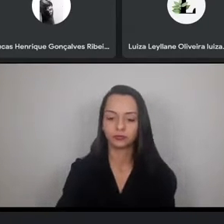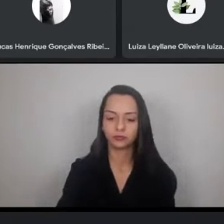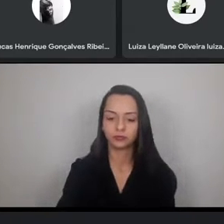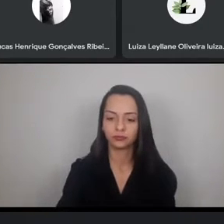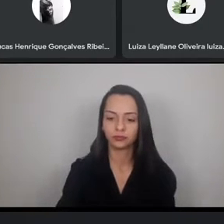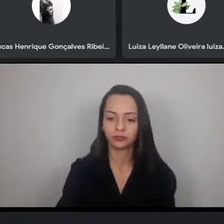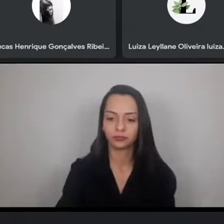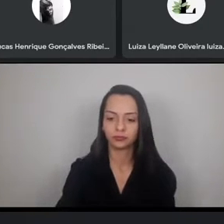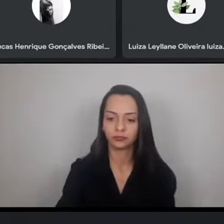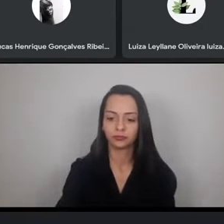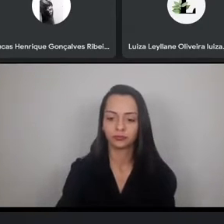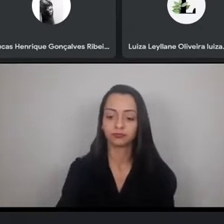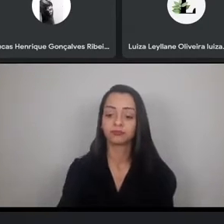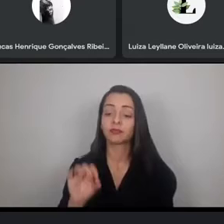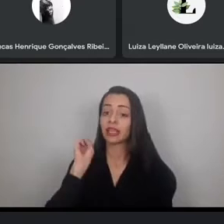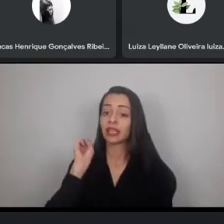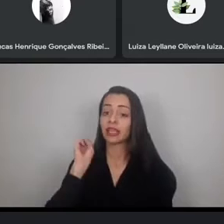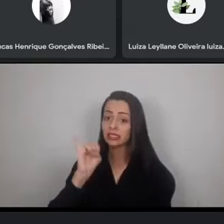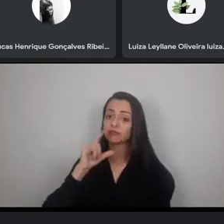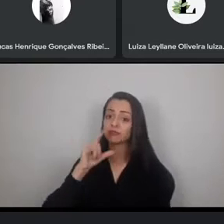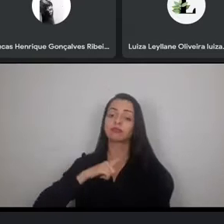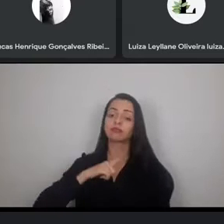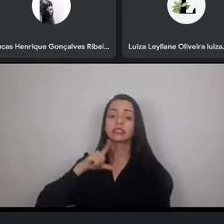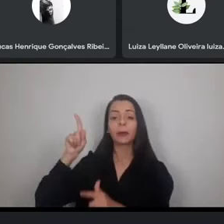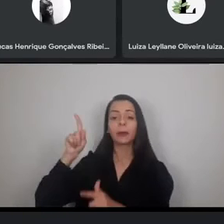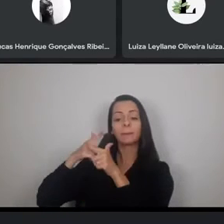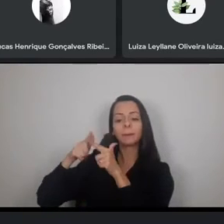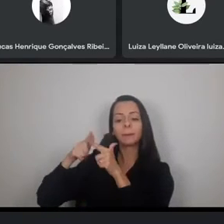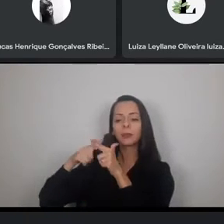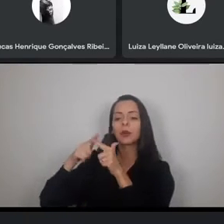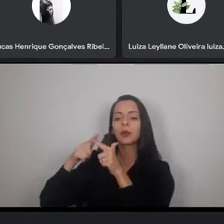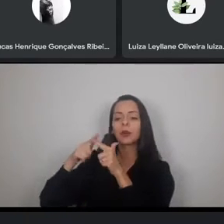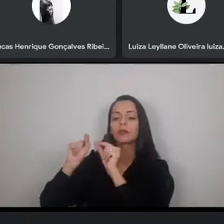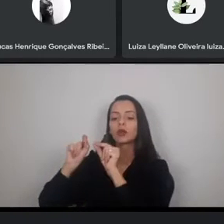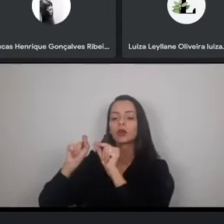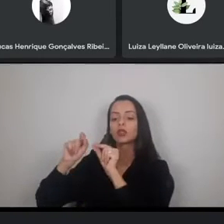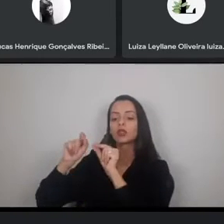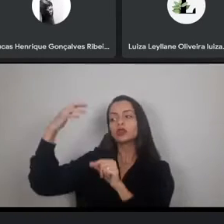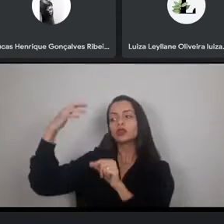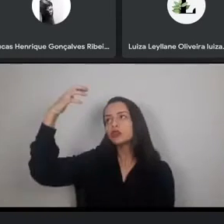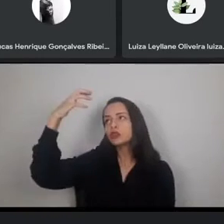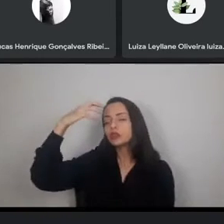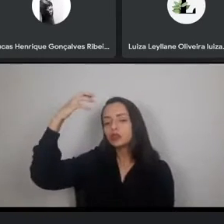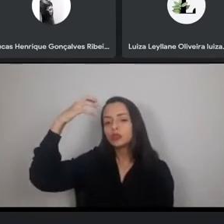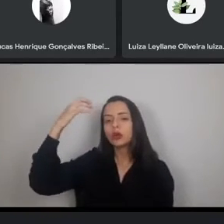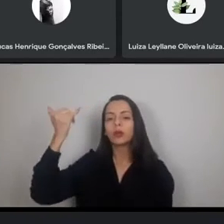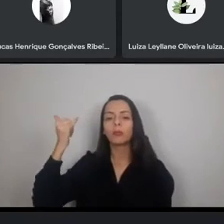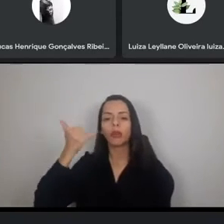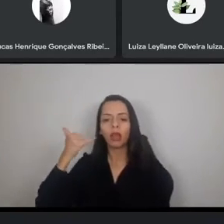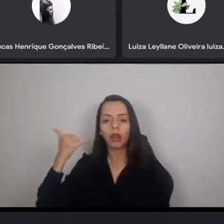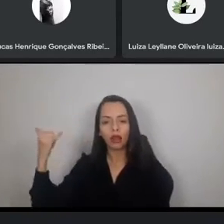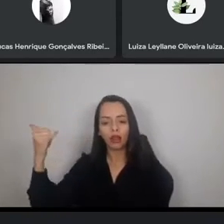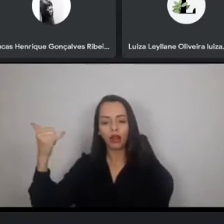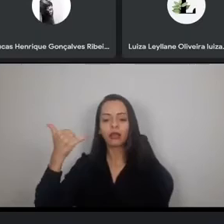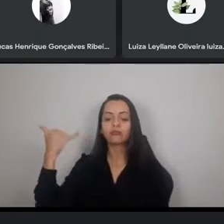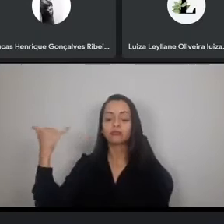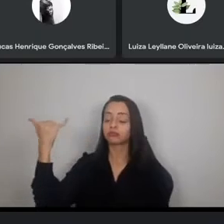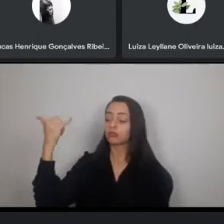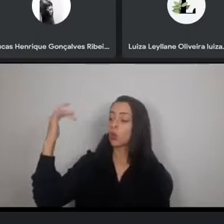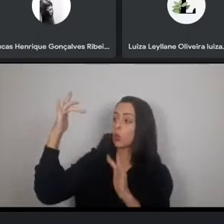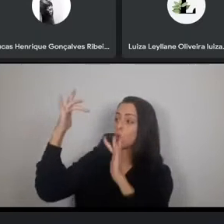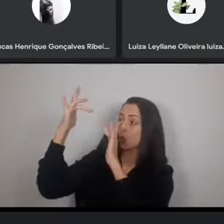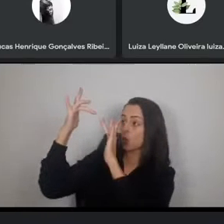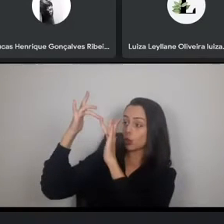pode eletrizar o chuveiro elétrico e ele vai ficar energizado. E novamente, ao contato